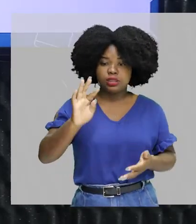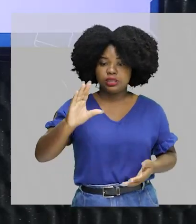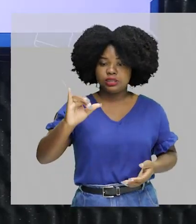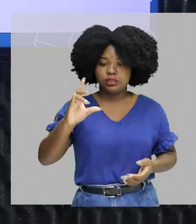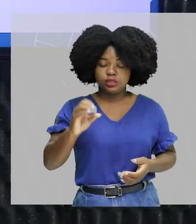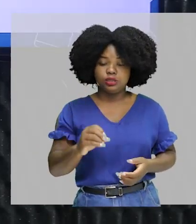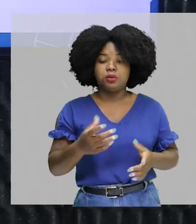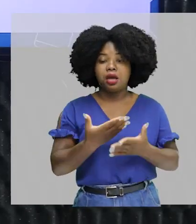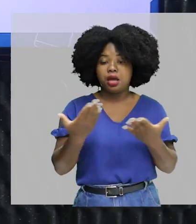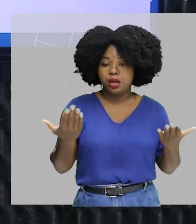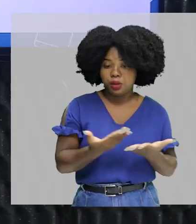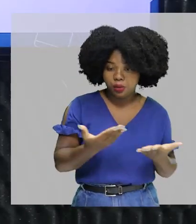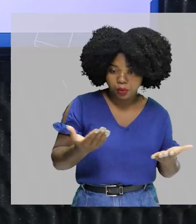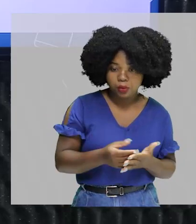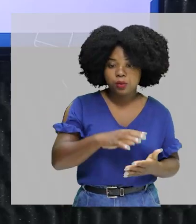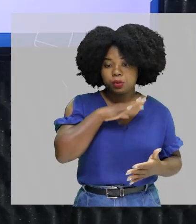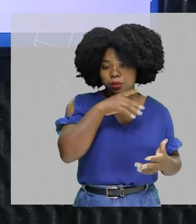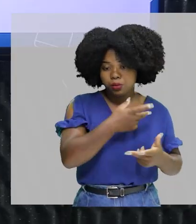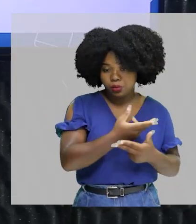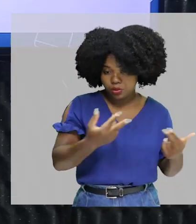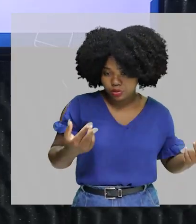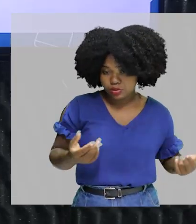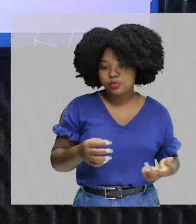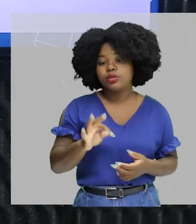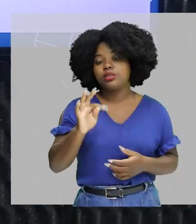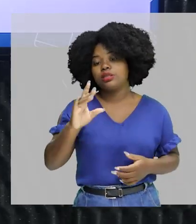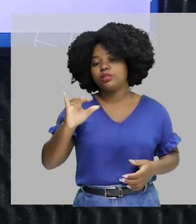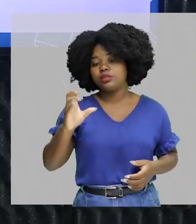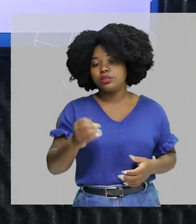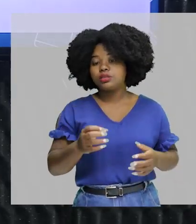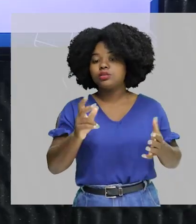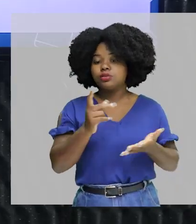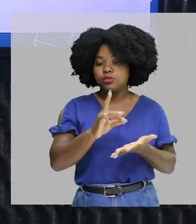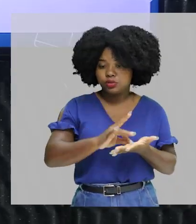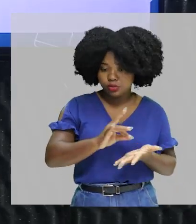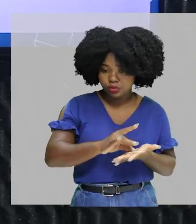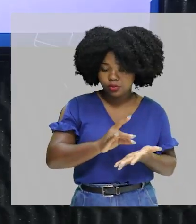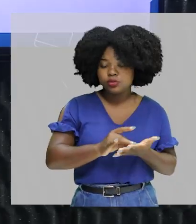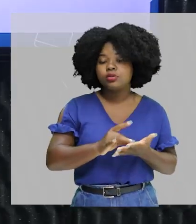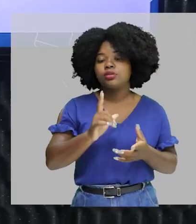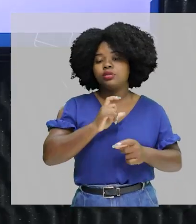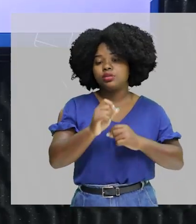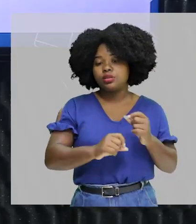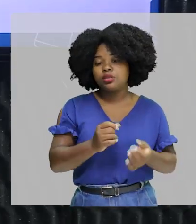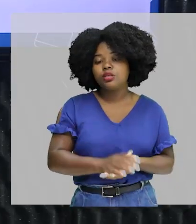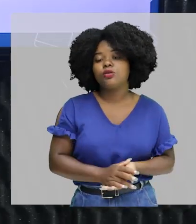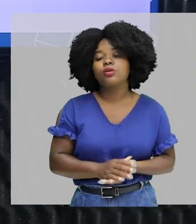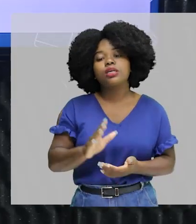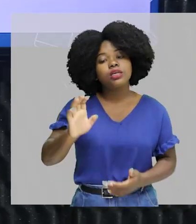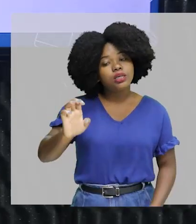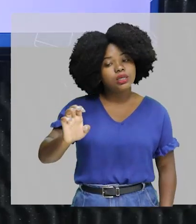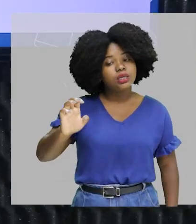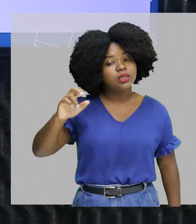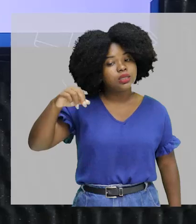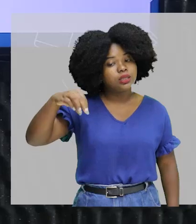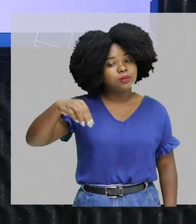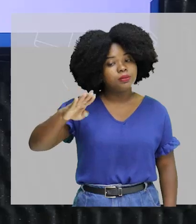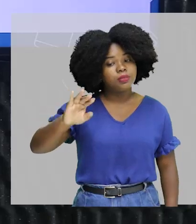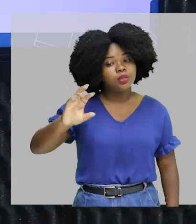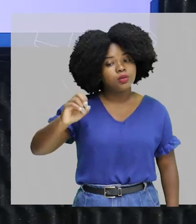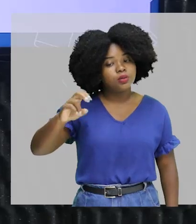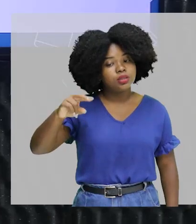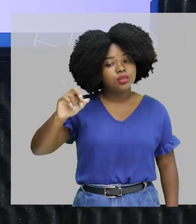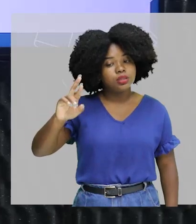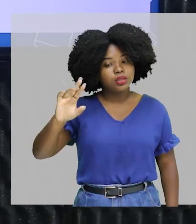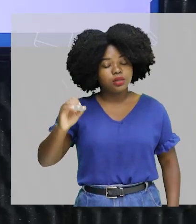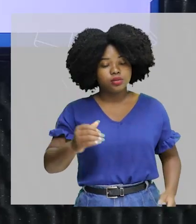tecido verdadeiro, eles apresentam a formação de folhetos, né, de tecidos embrionários, ali na hora que